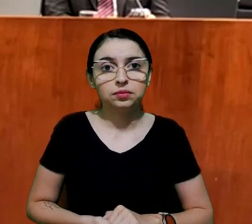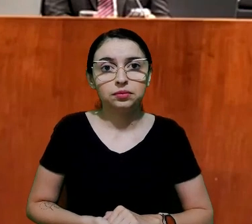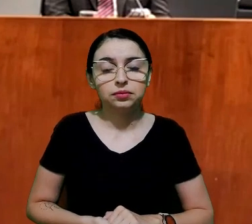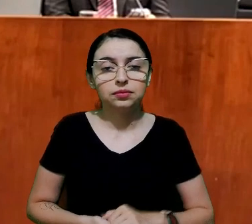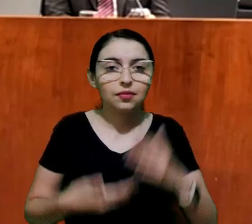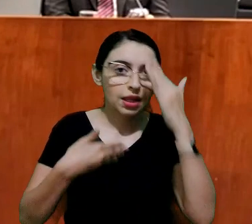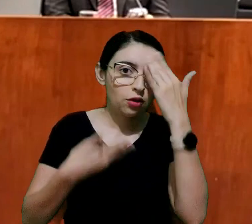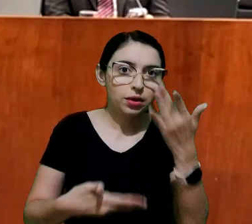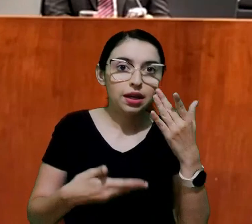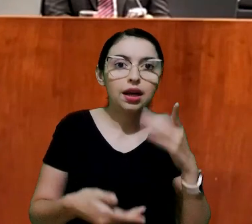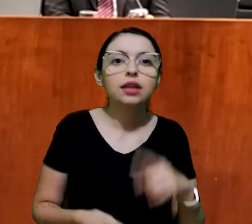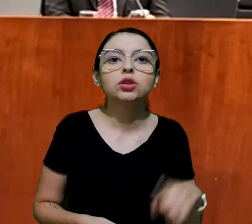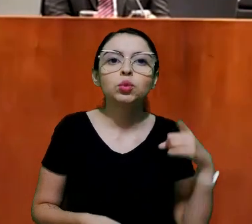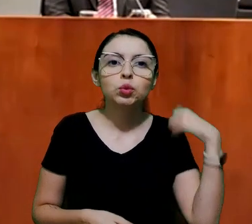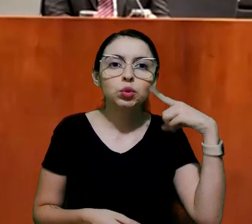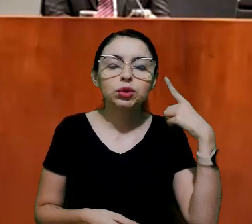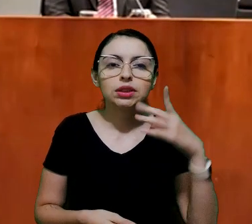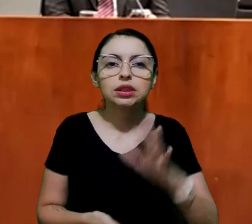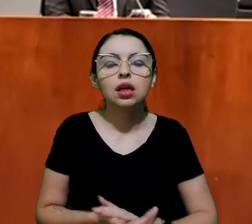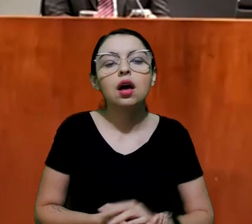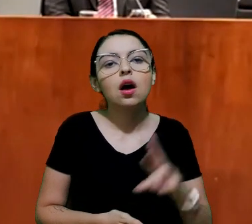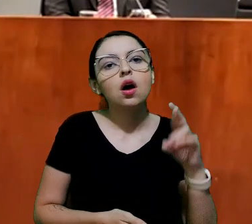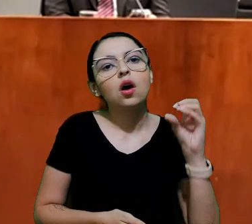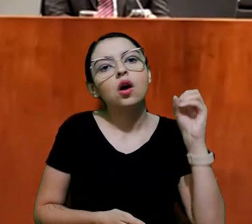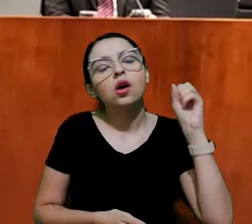Obrigado, doutora. Doutora Rosa.